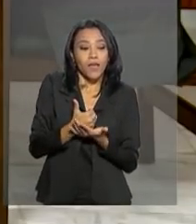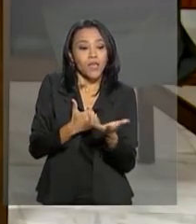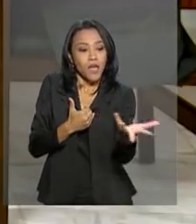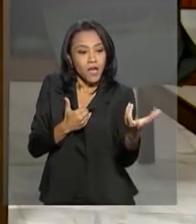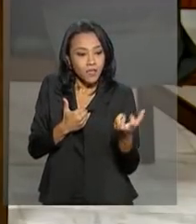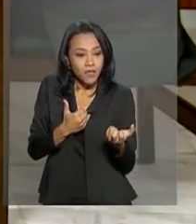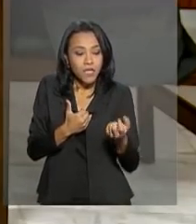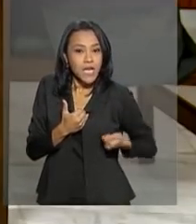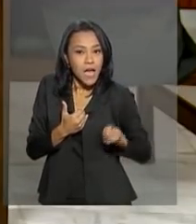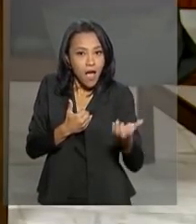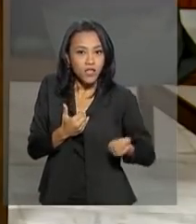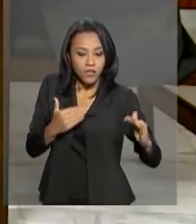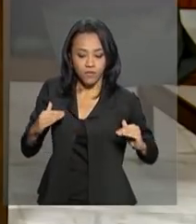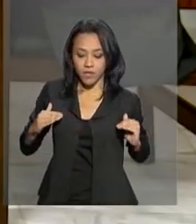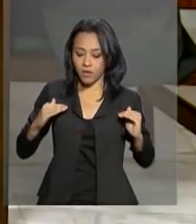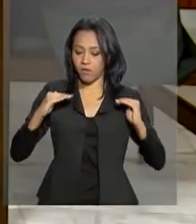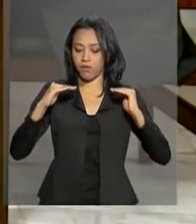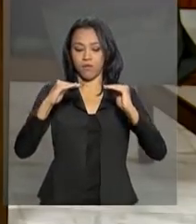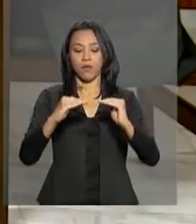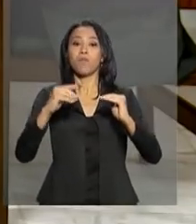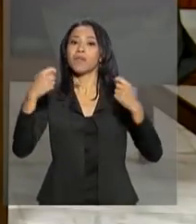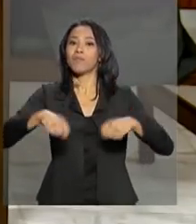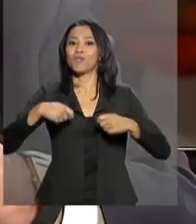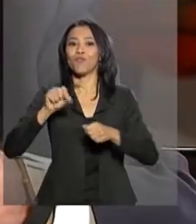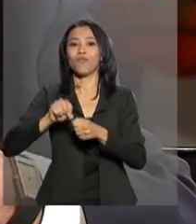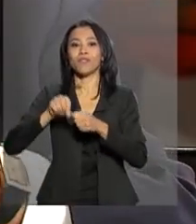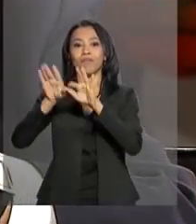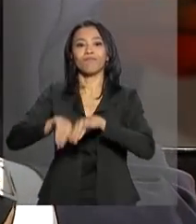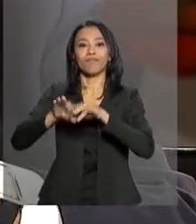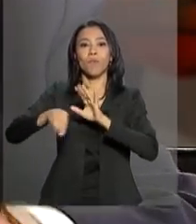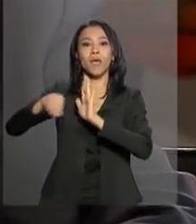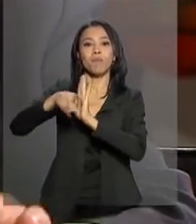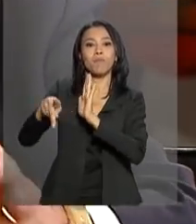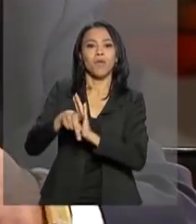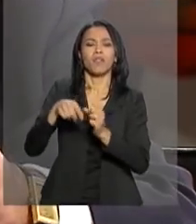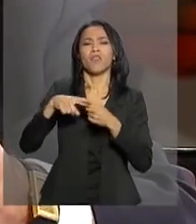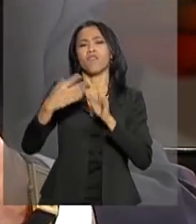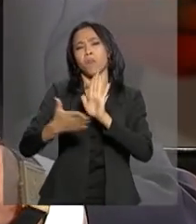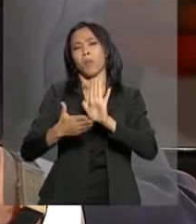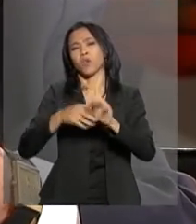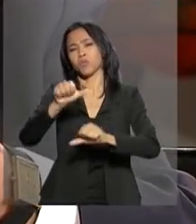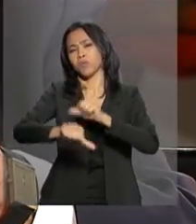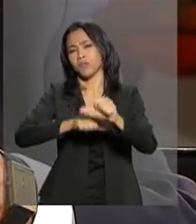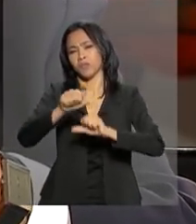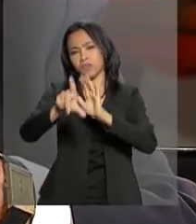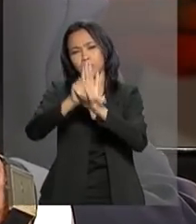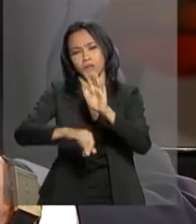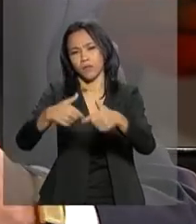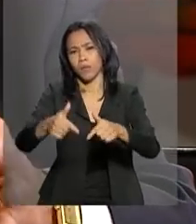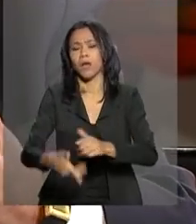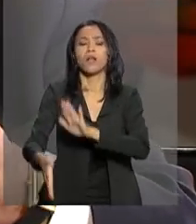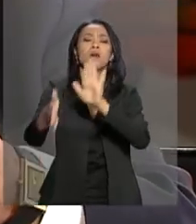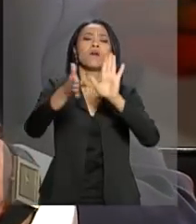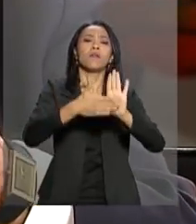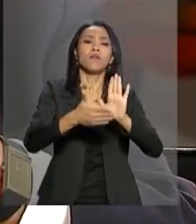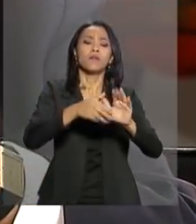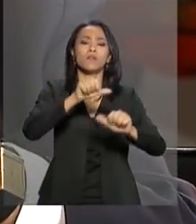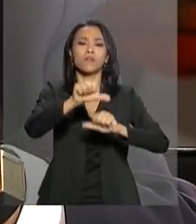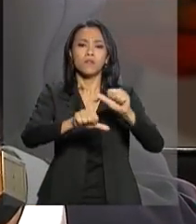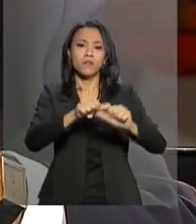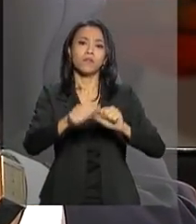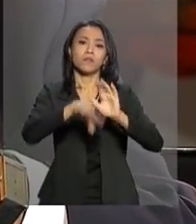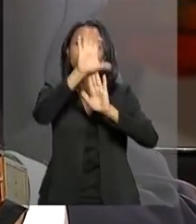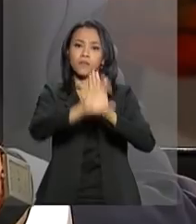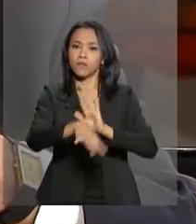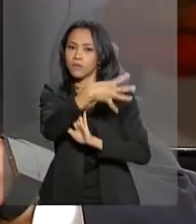que você vai gastar. Mas isto importou uma emenda constitucional. Nós fizemos a reforma trabalhista, nós fizemos a reforma do ensino médio, nós moralizamos